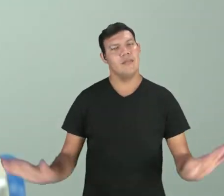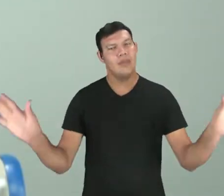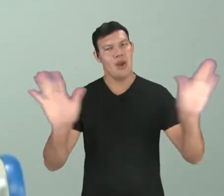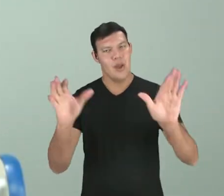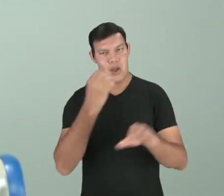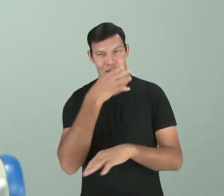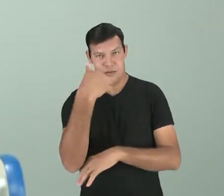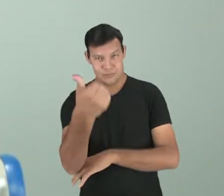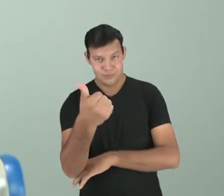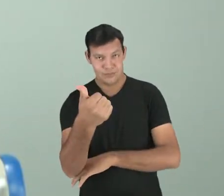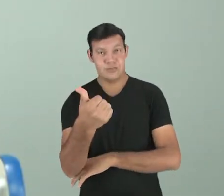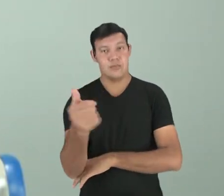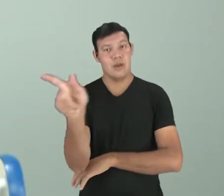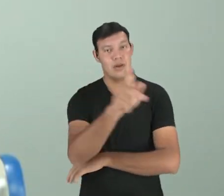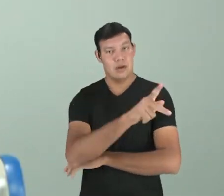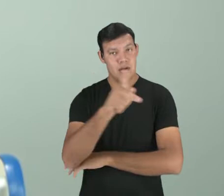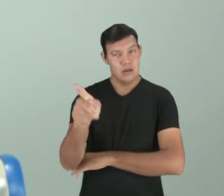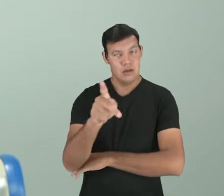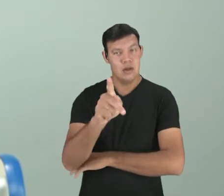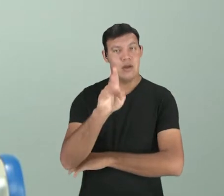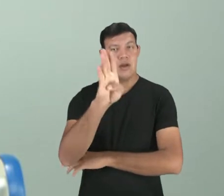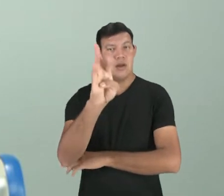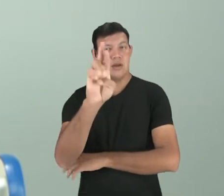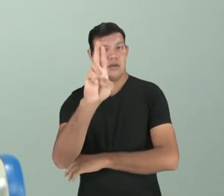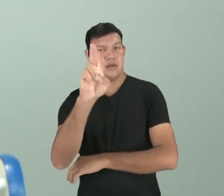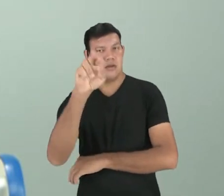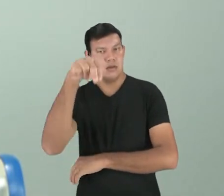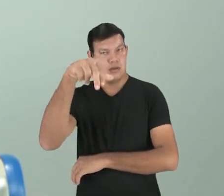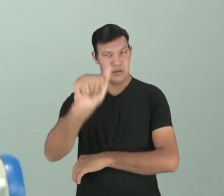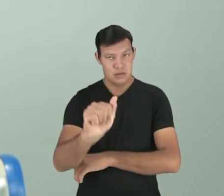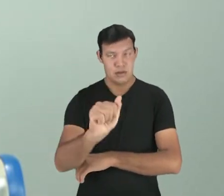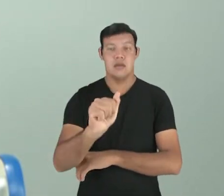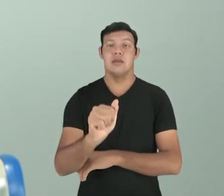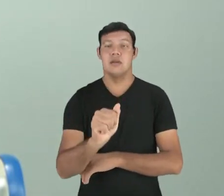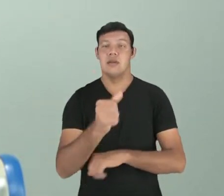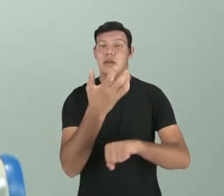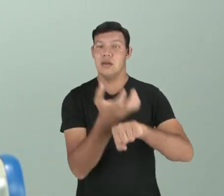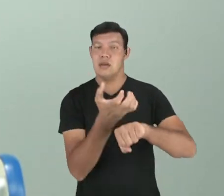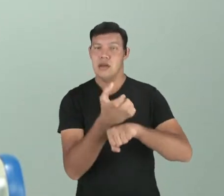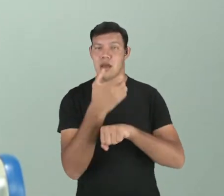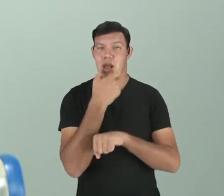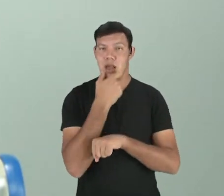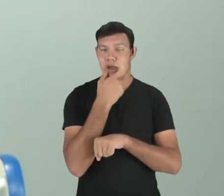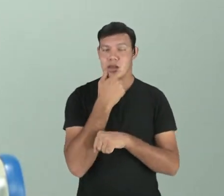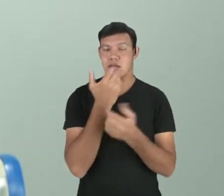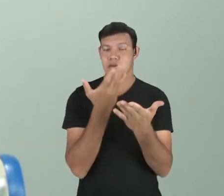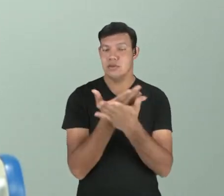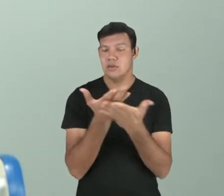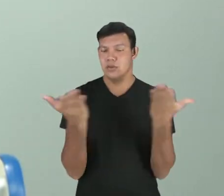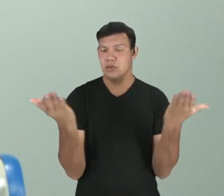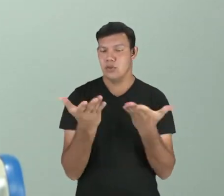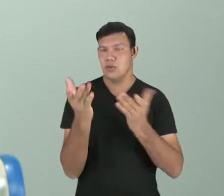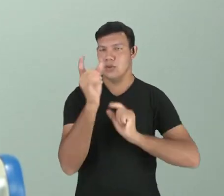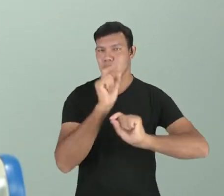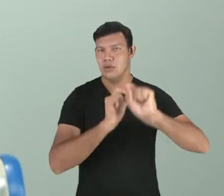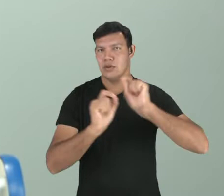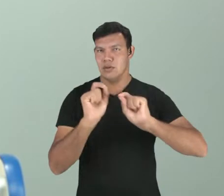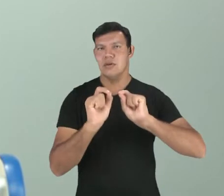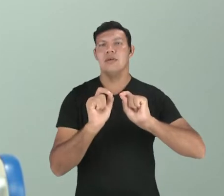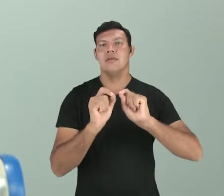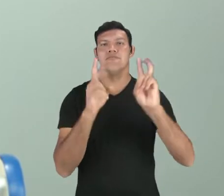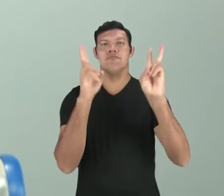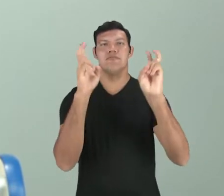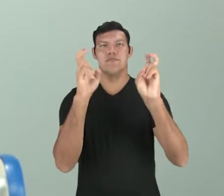Olá, tudo bem? Eu sou a professora Bruna, de língua inglesa. Na nossa aula de hoje falaremos